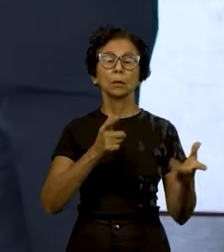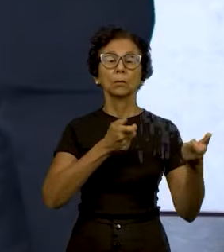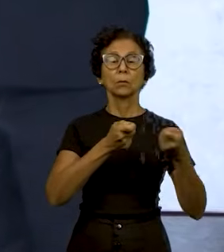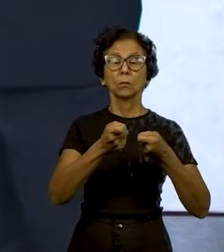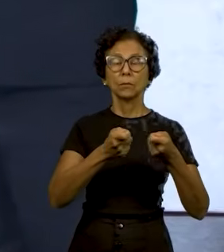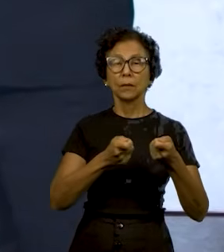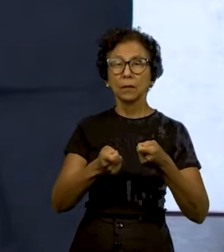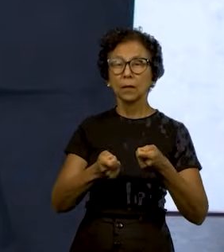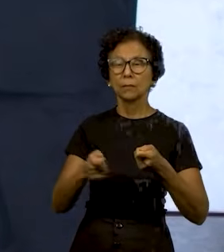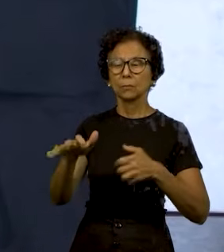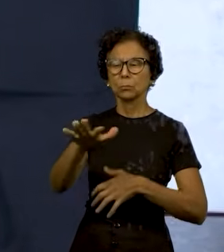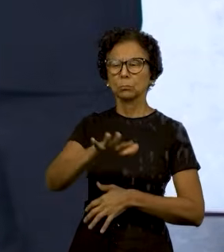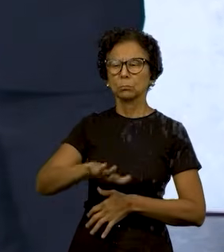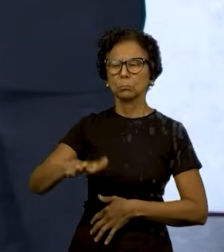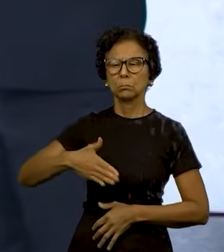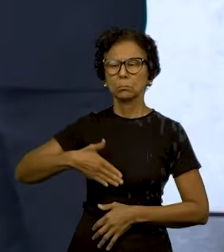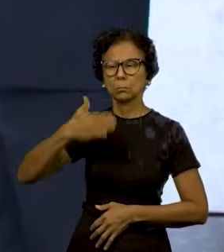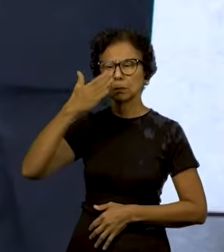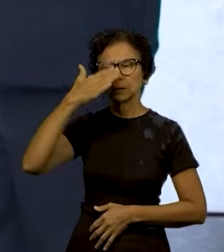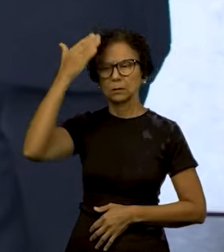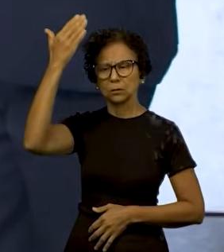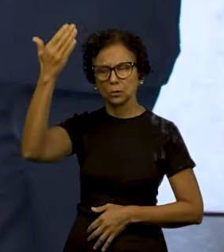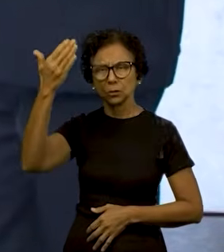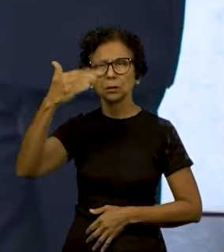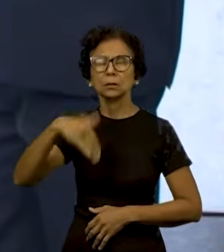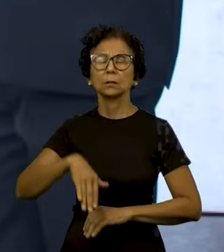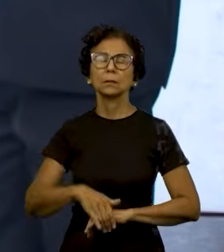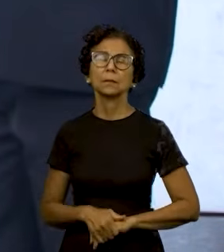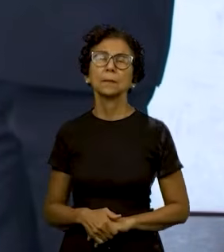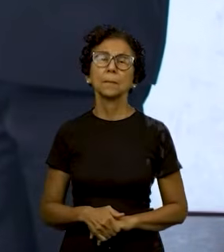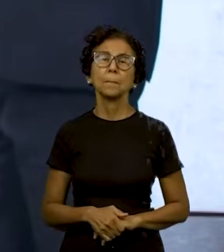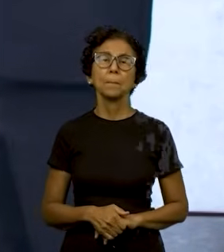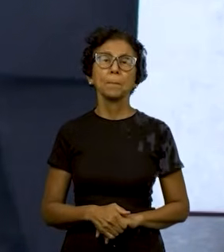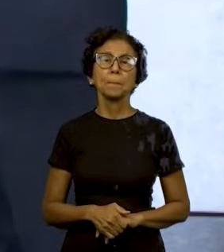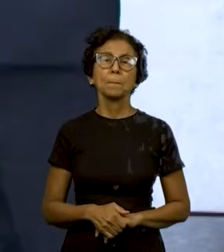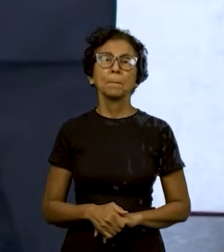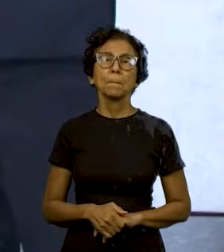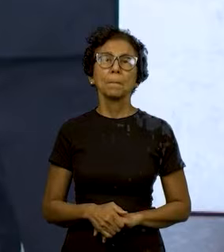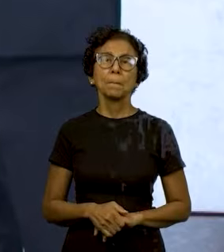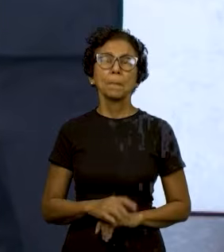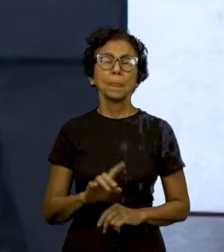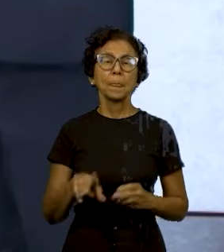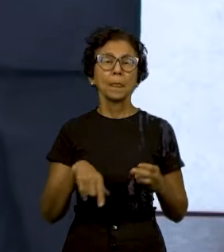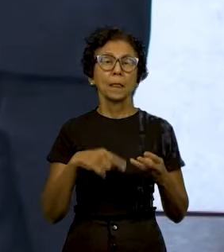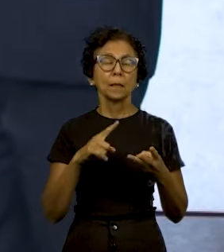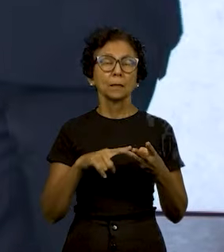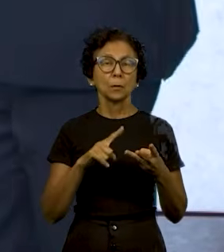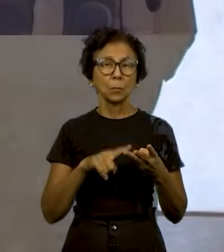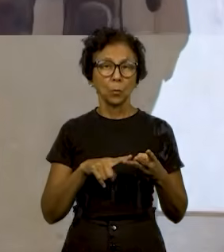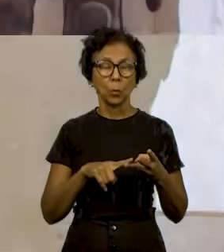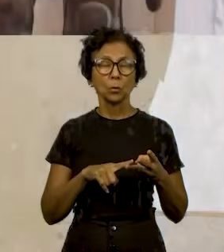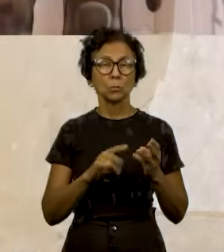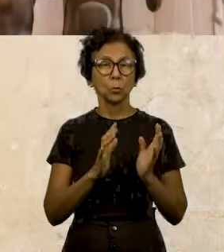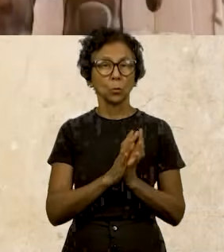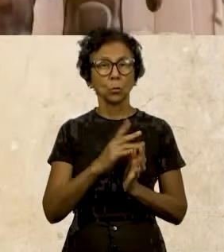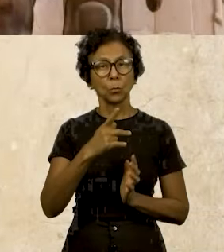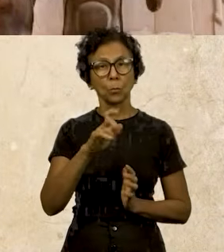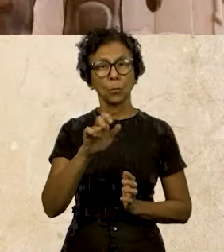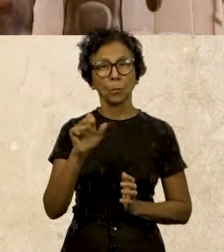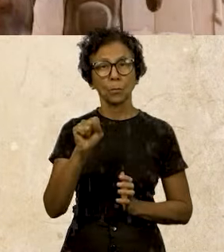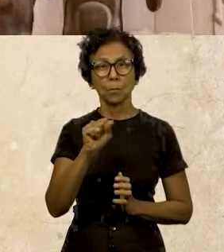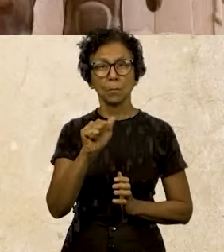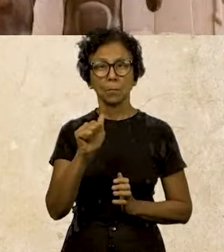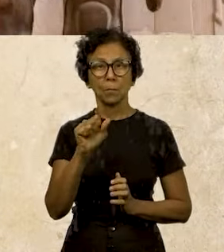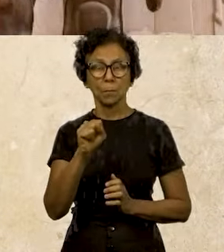E também grande parte do que aqui já era o Império Romano. Depois dos persas veio Alexandre o Grande, lá